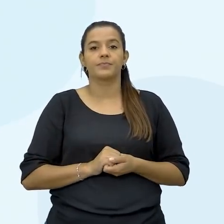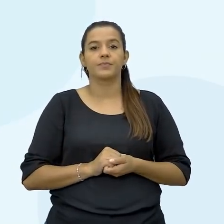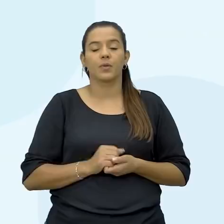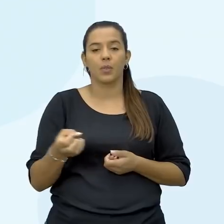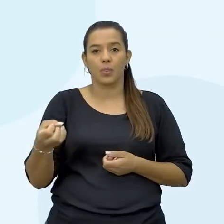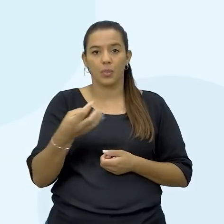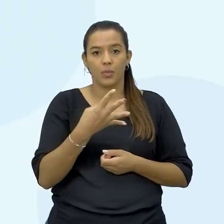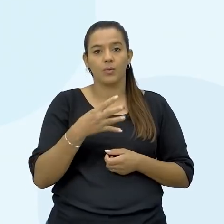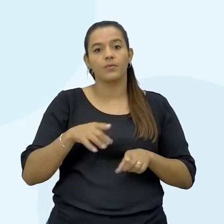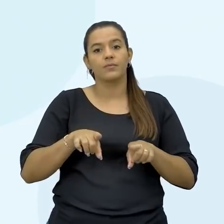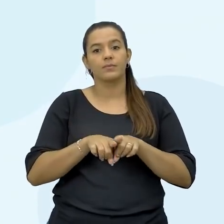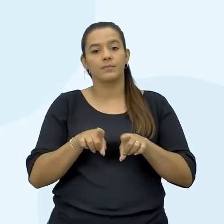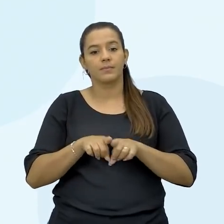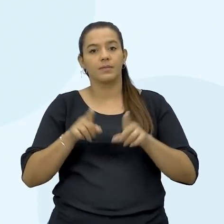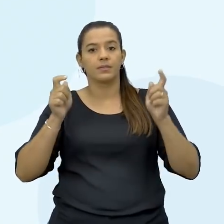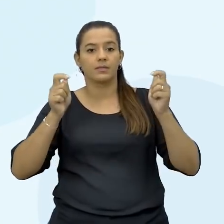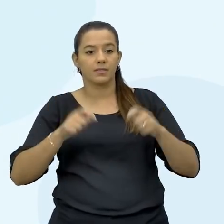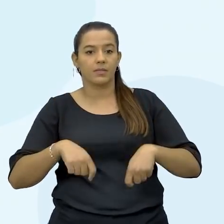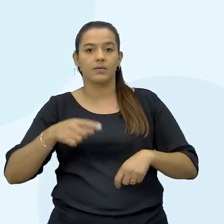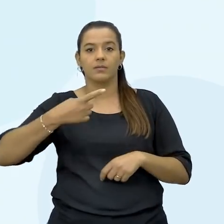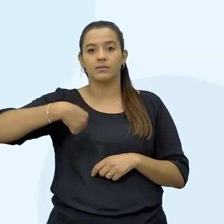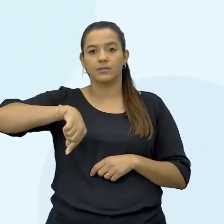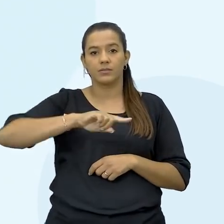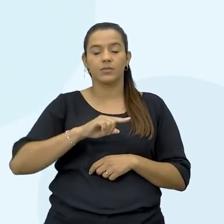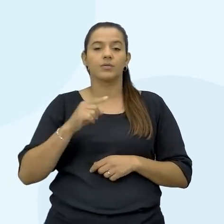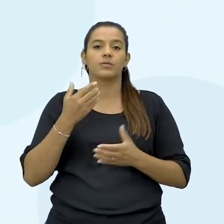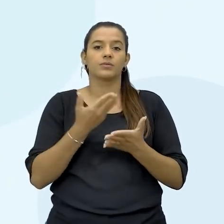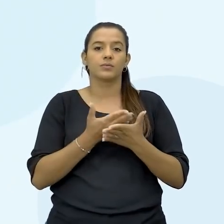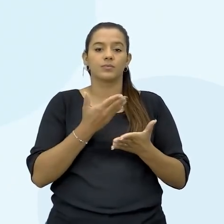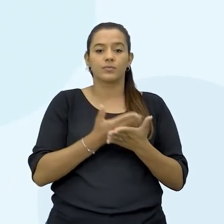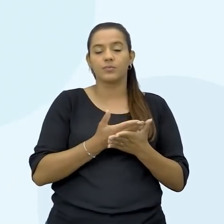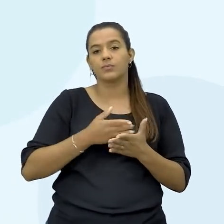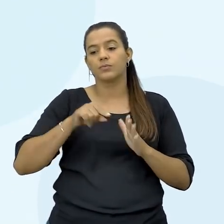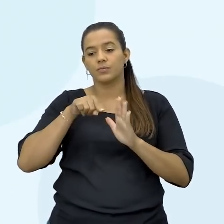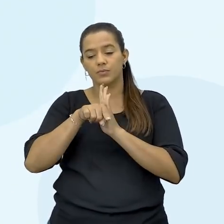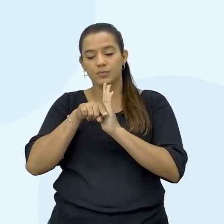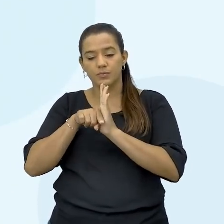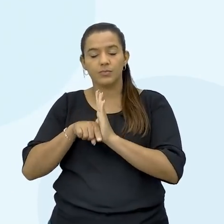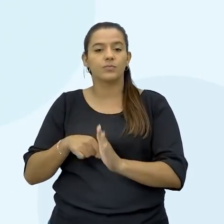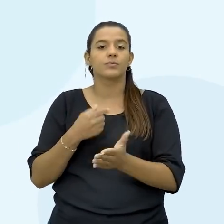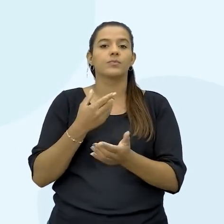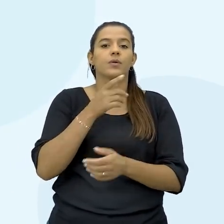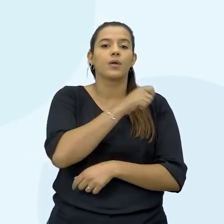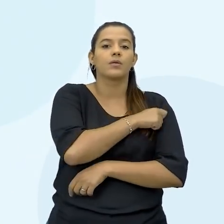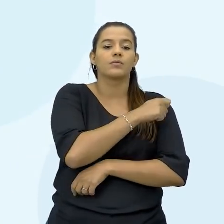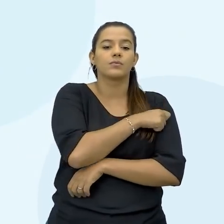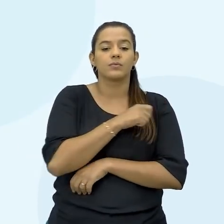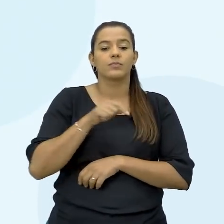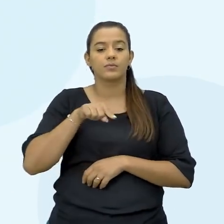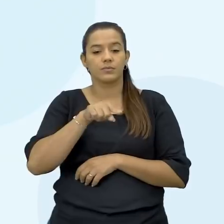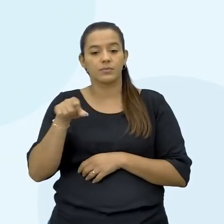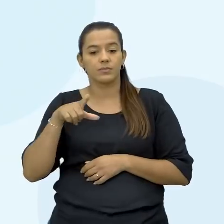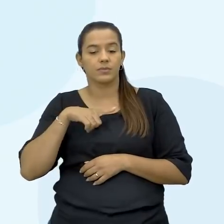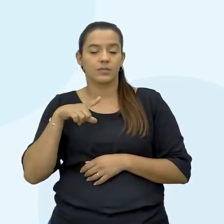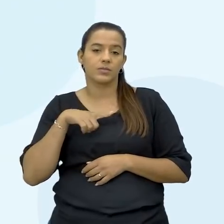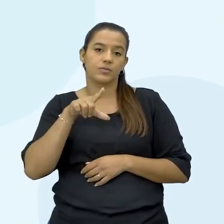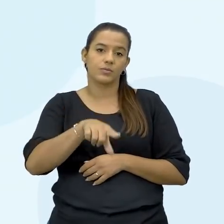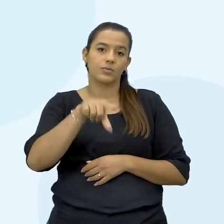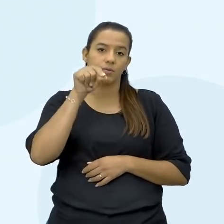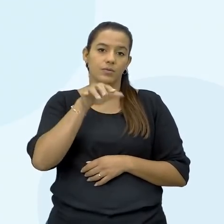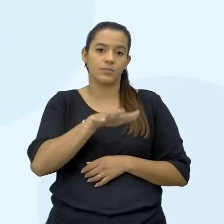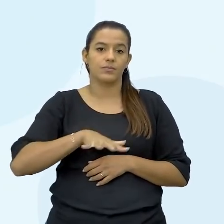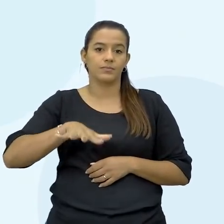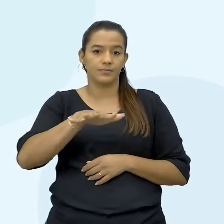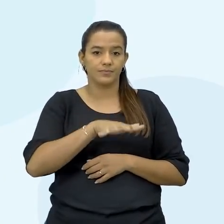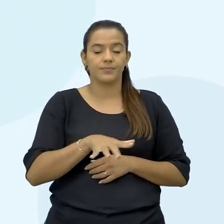ensino médio ele permitirá, então, ao estudante fazer um aprofundamento curricular em uma das áreas do conhecimento